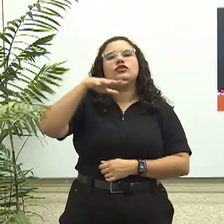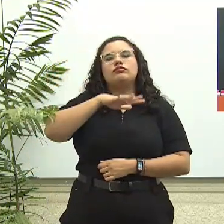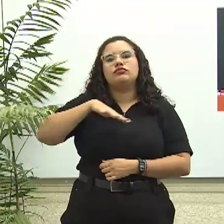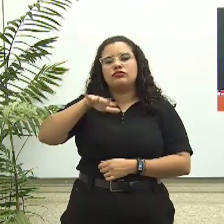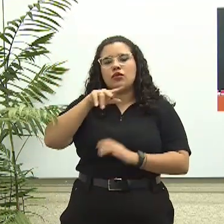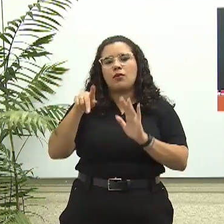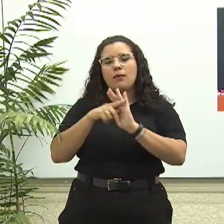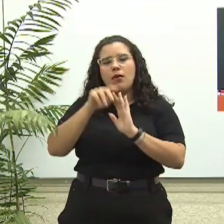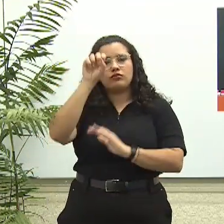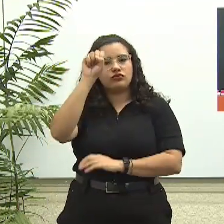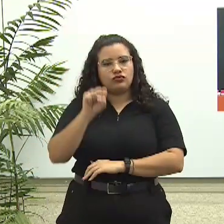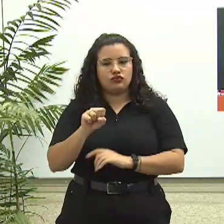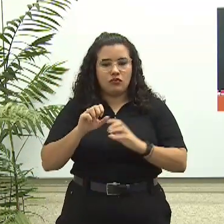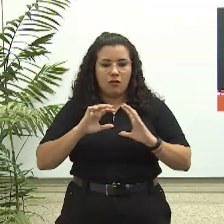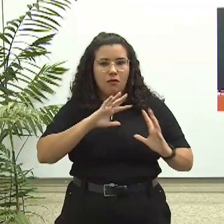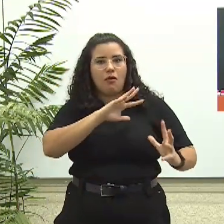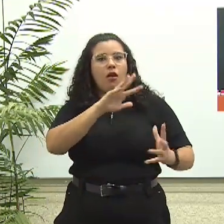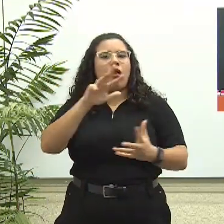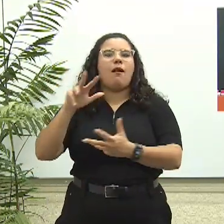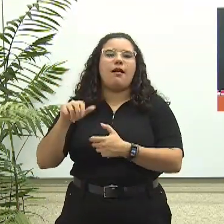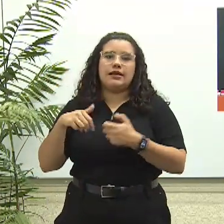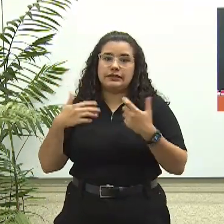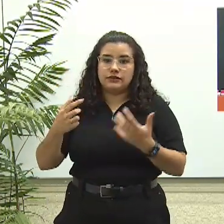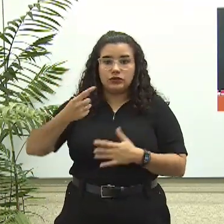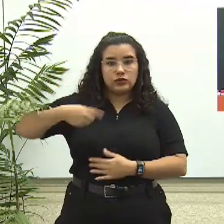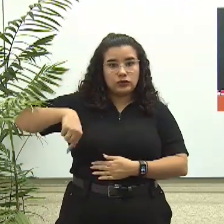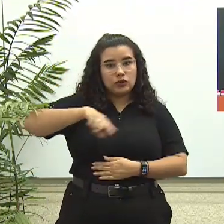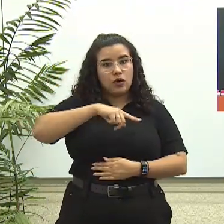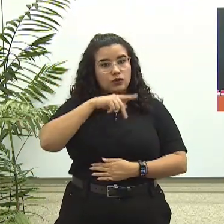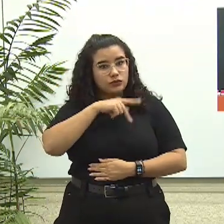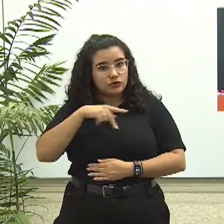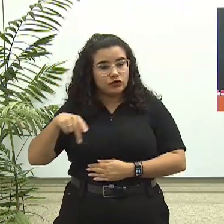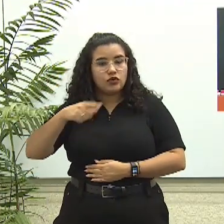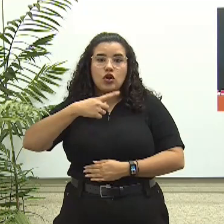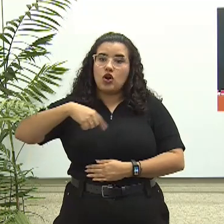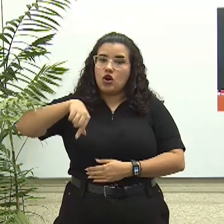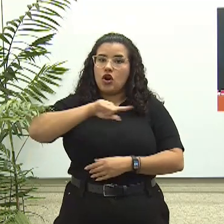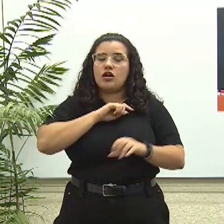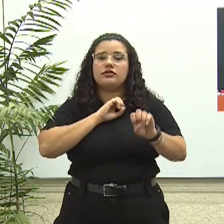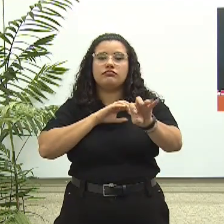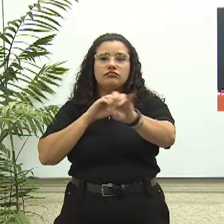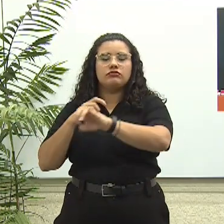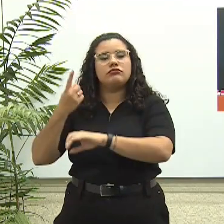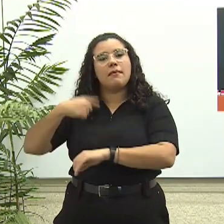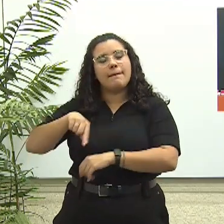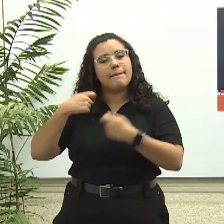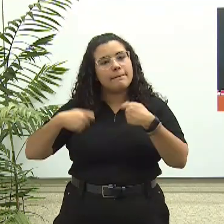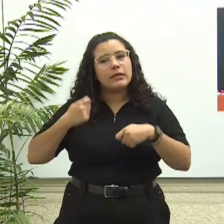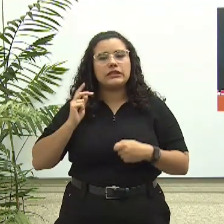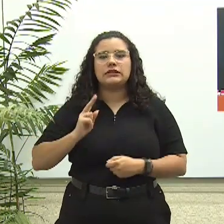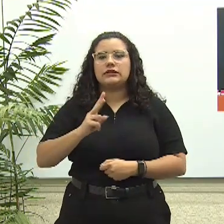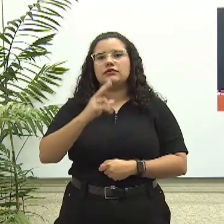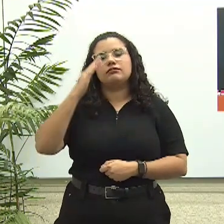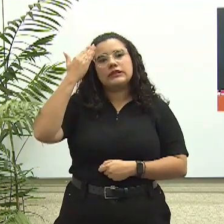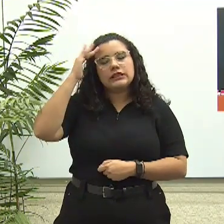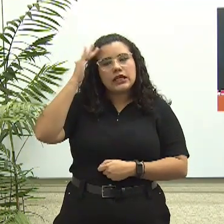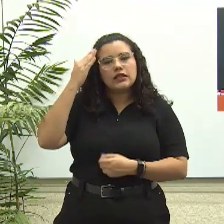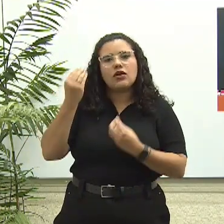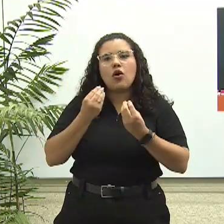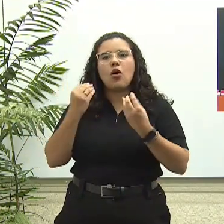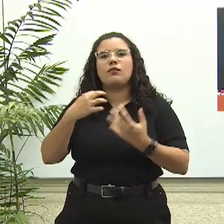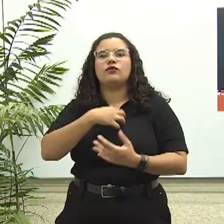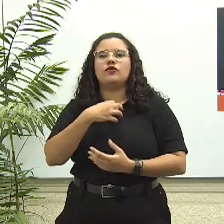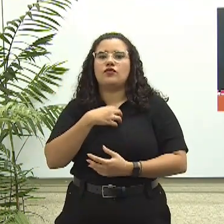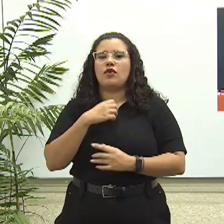Sul Global então nós professores nós educadores precisamos cada vez mais compreender esse fenômeno da plataformização